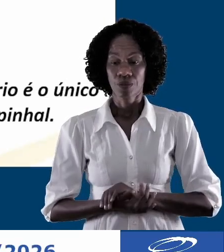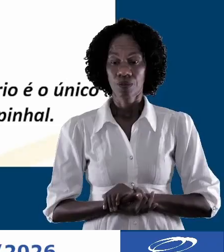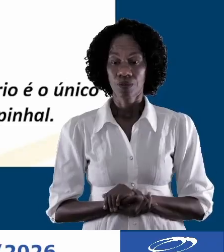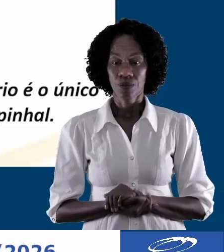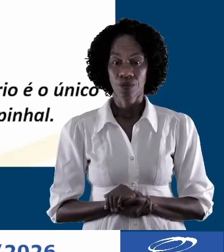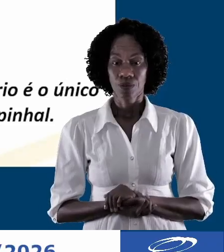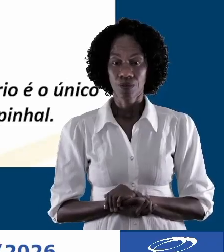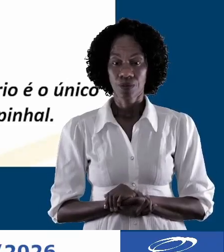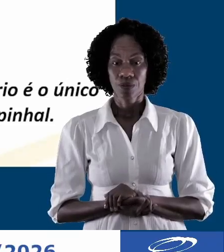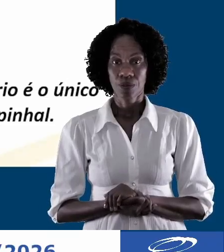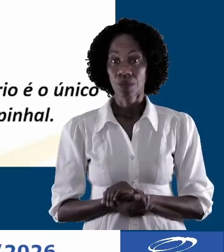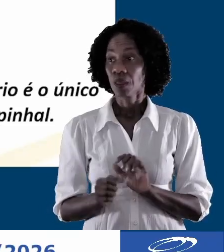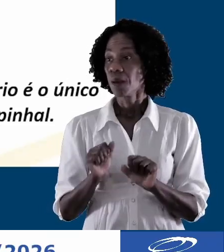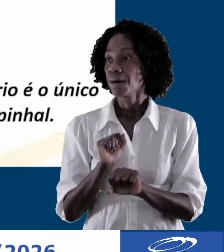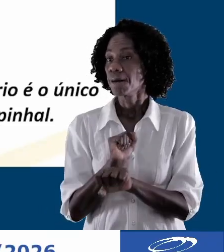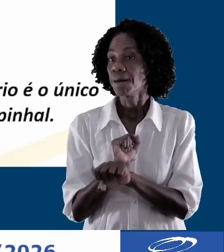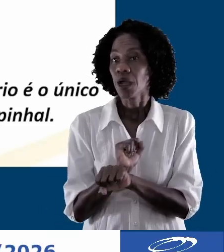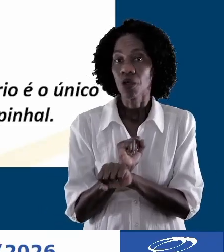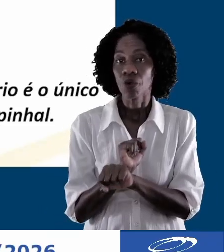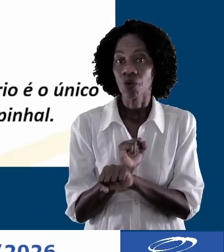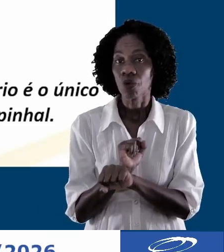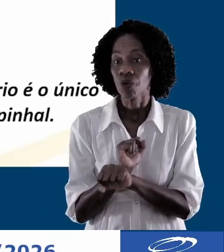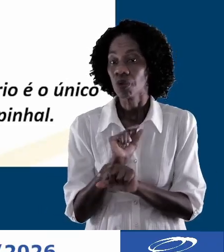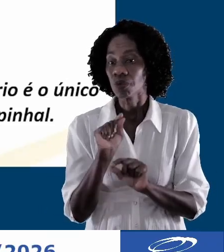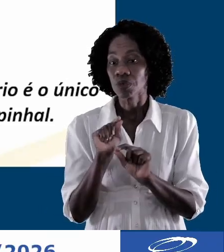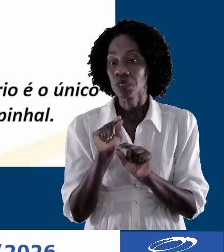Travou aqui a apresentação.